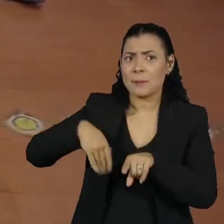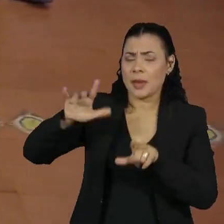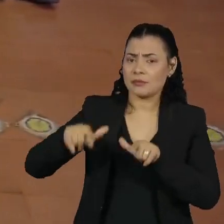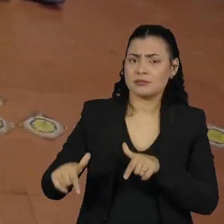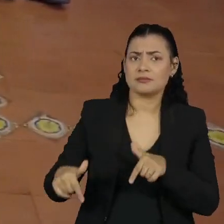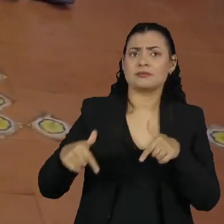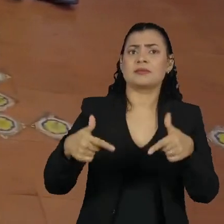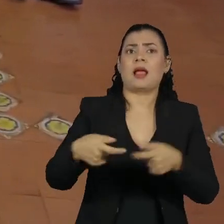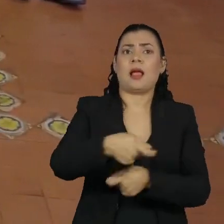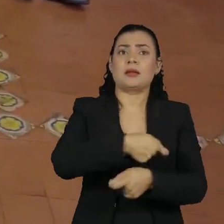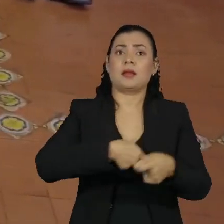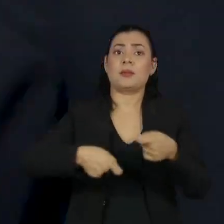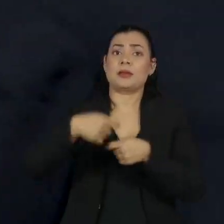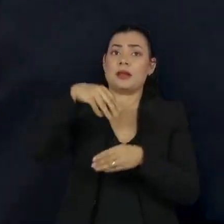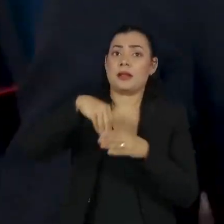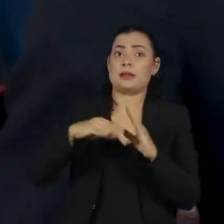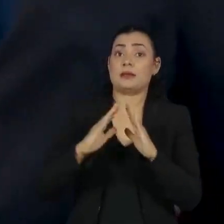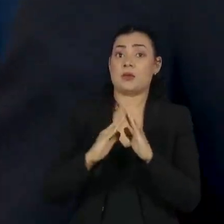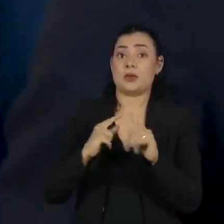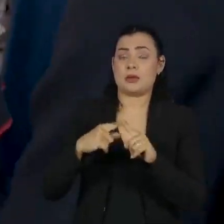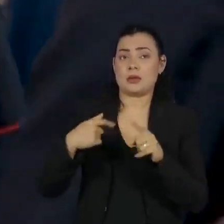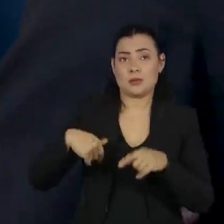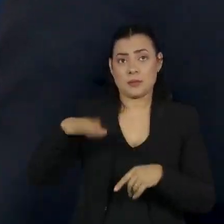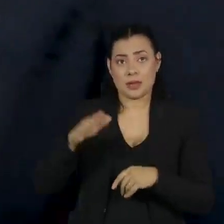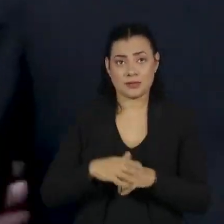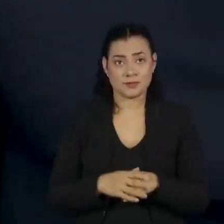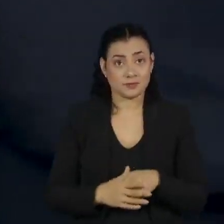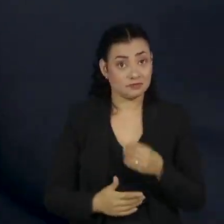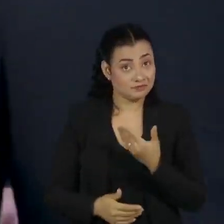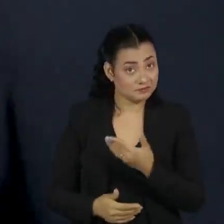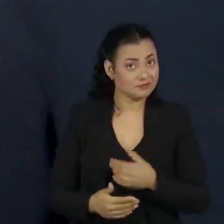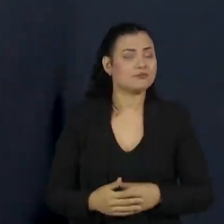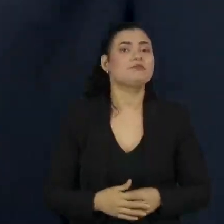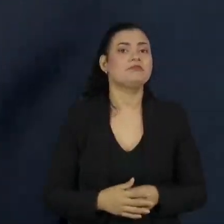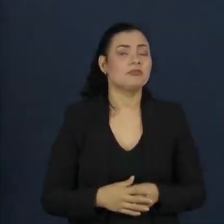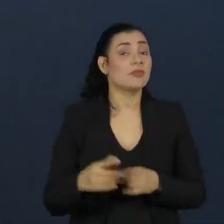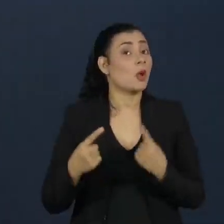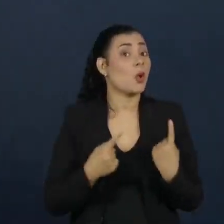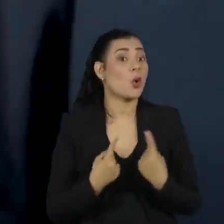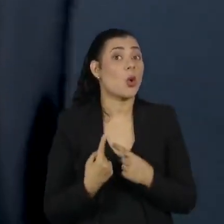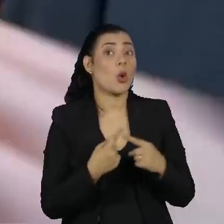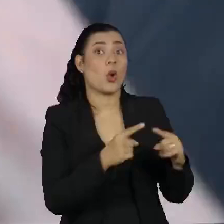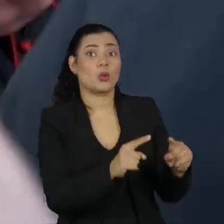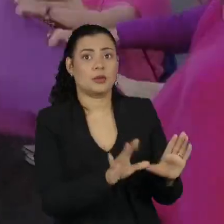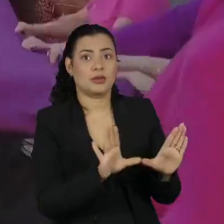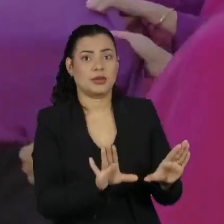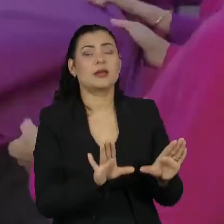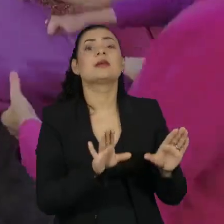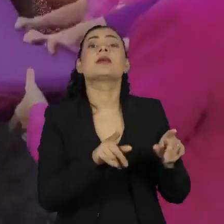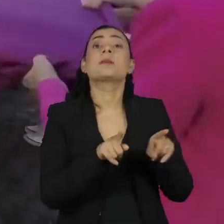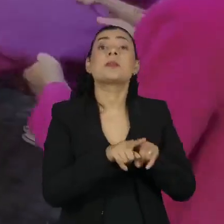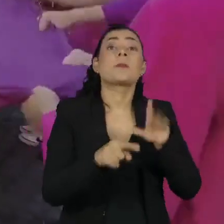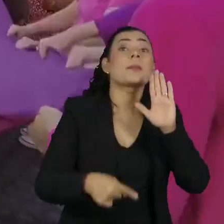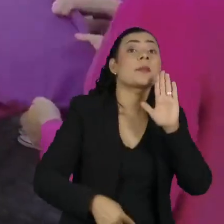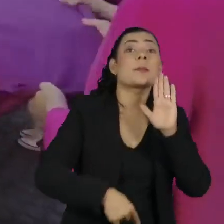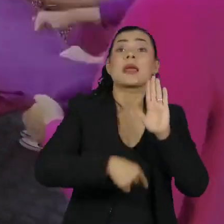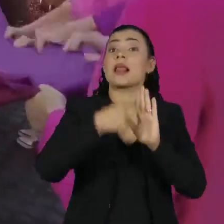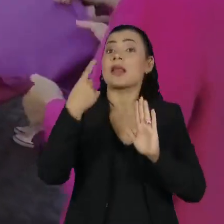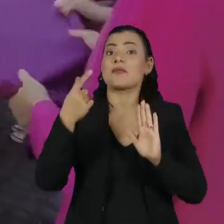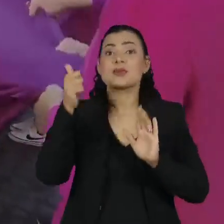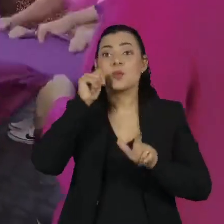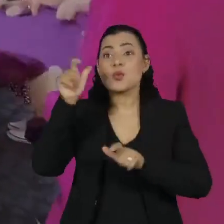ativa na administração da igreja Eles foram inclusive contra a abertura para pela primeira vez